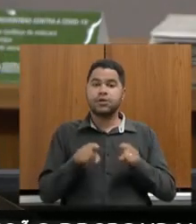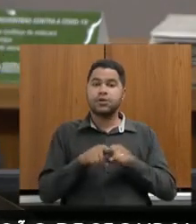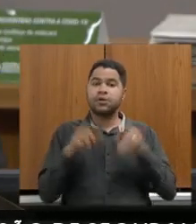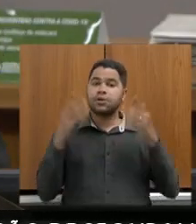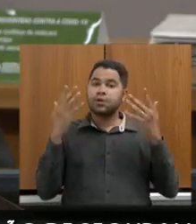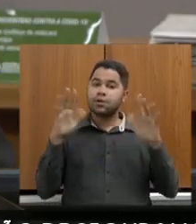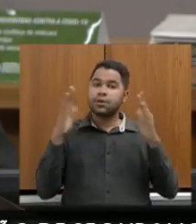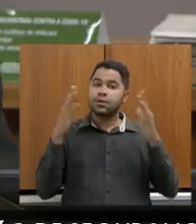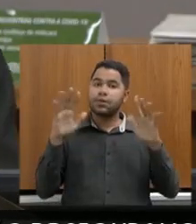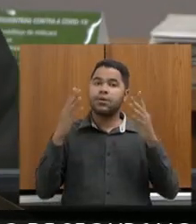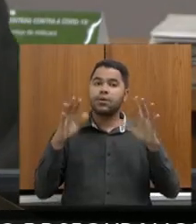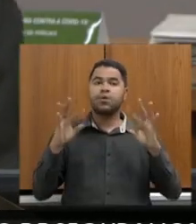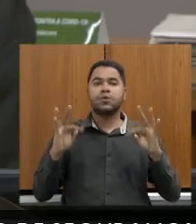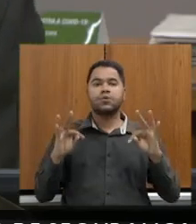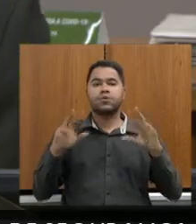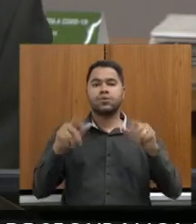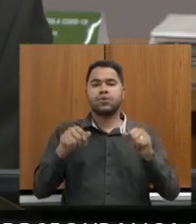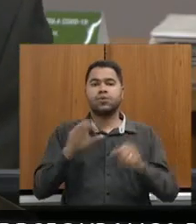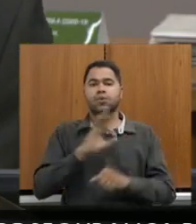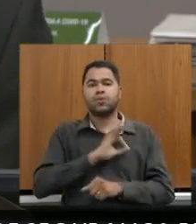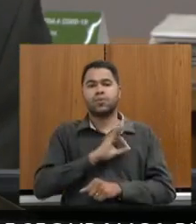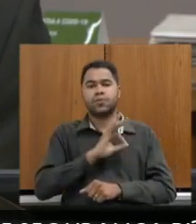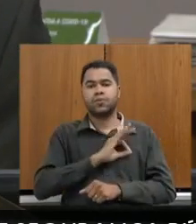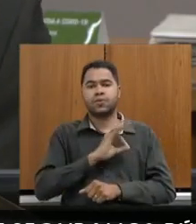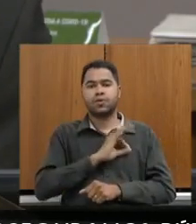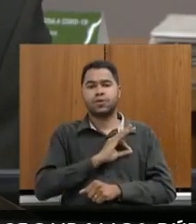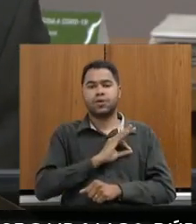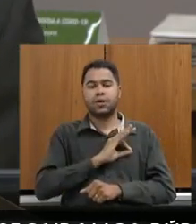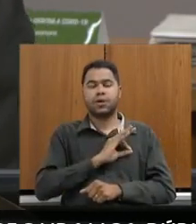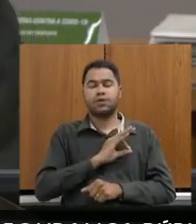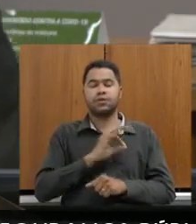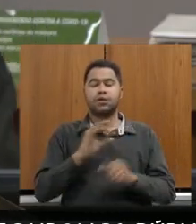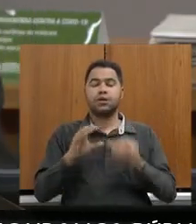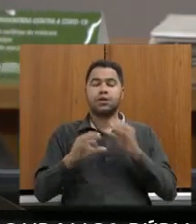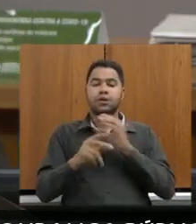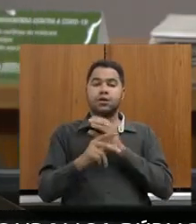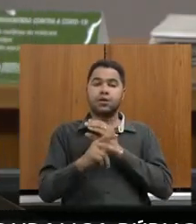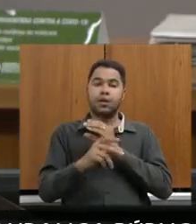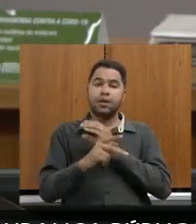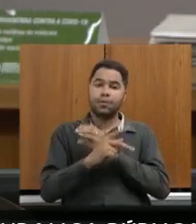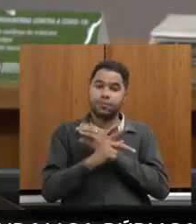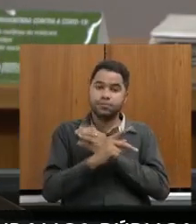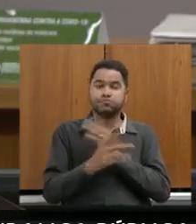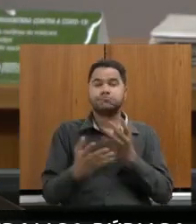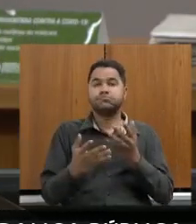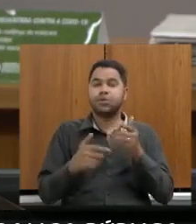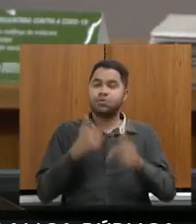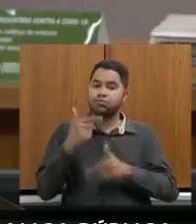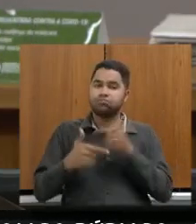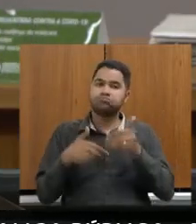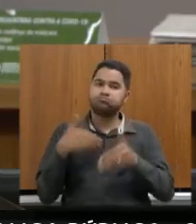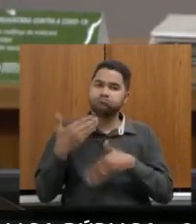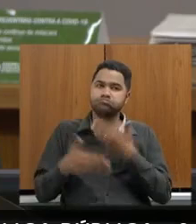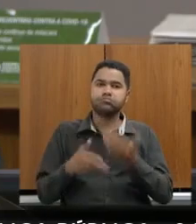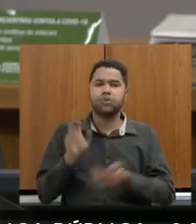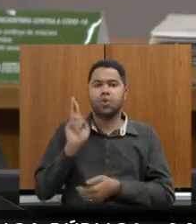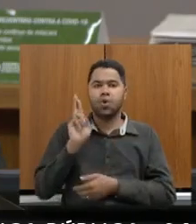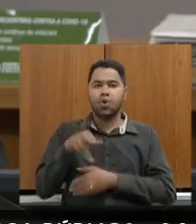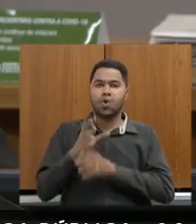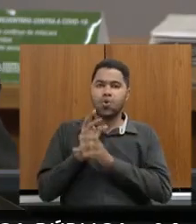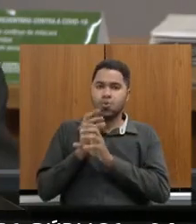parabenizar a todos os policiais civis e servidores administrativos pelo trabalho desempenhado pelos resultados